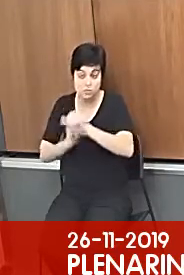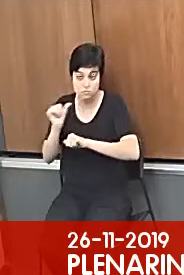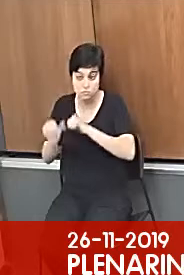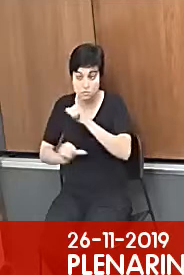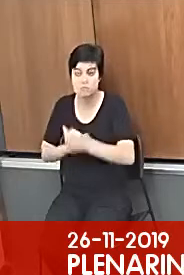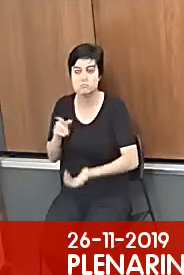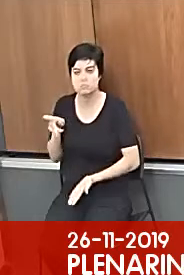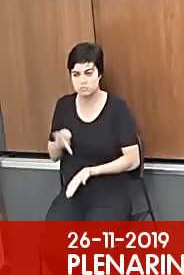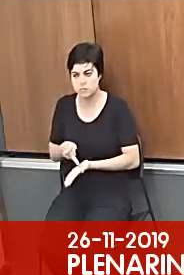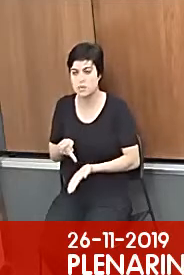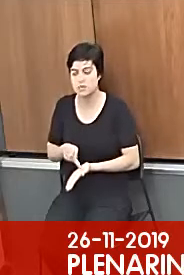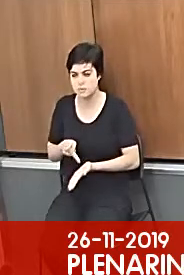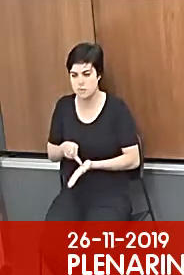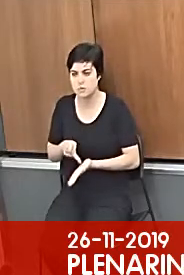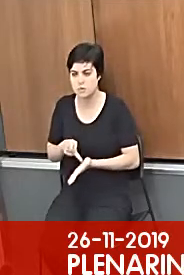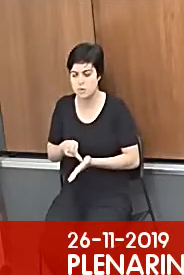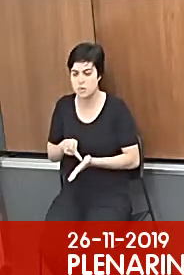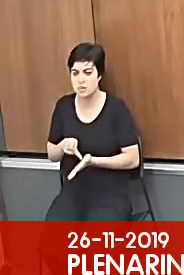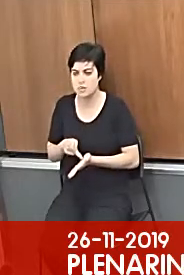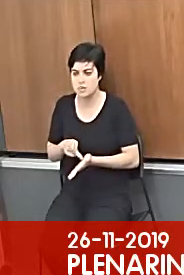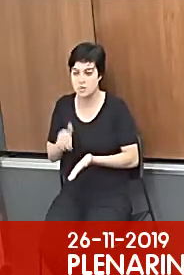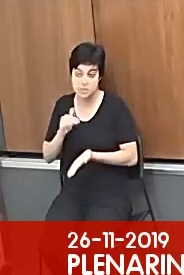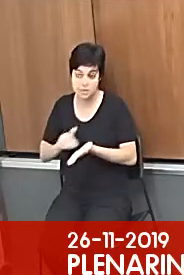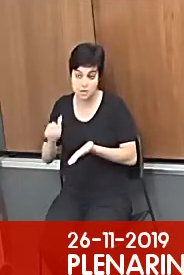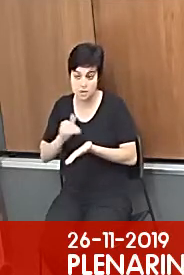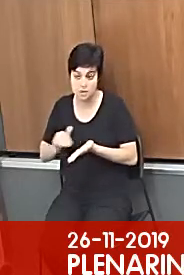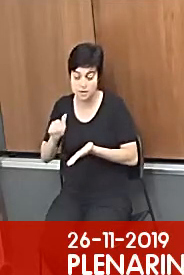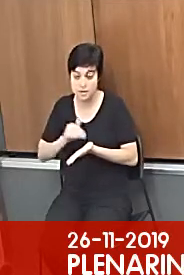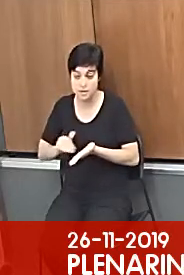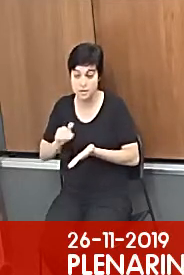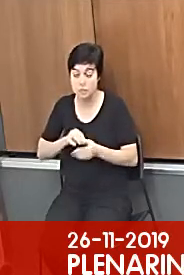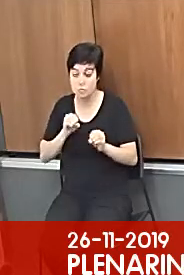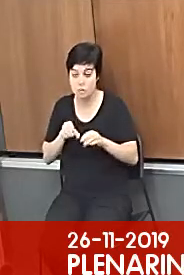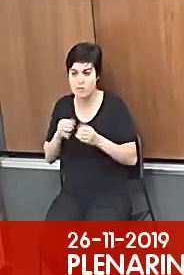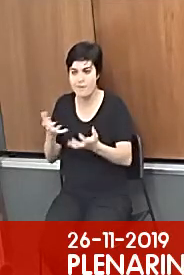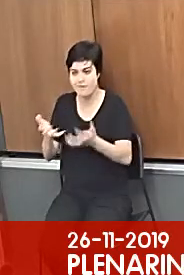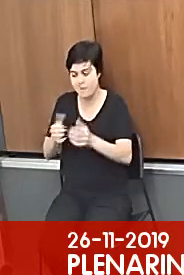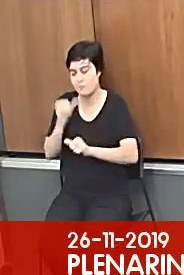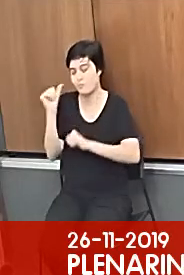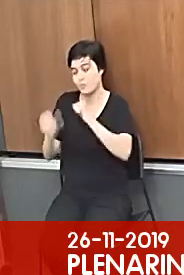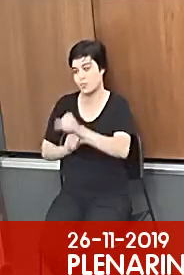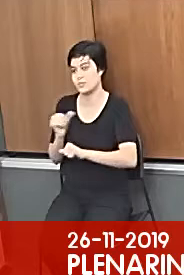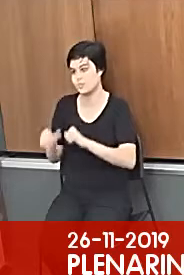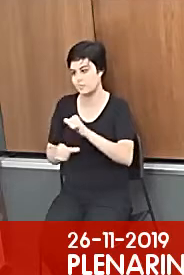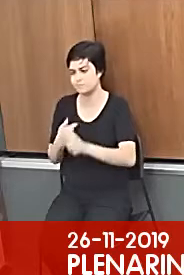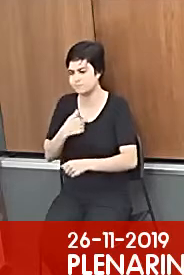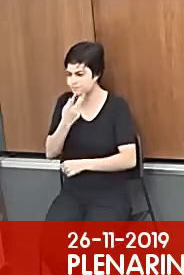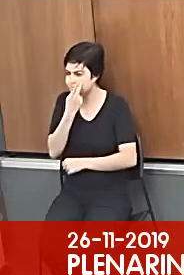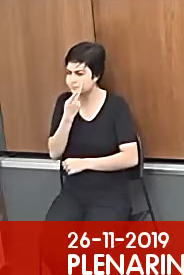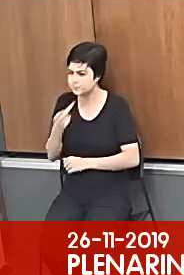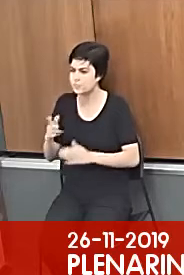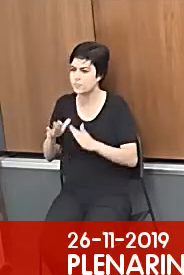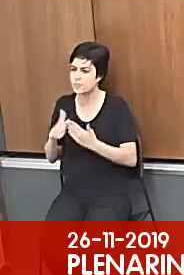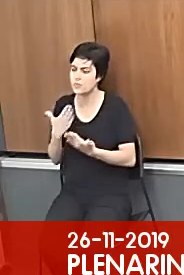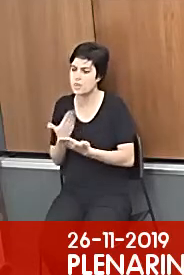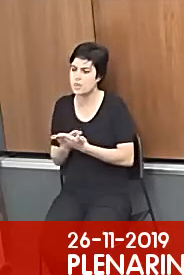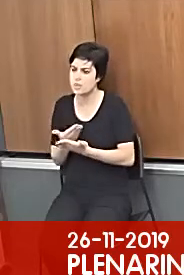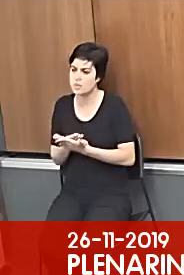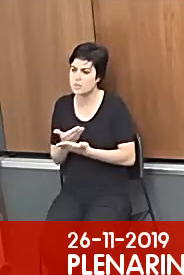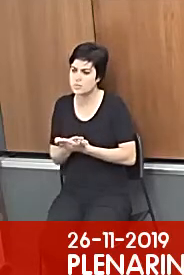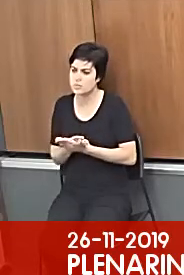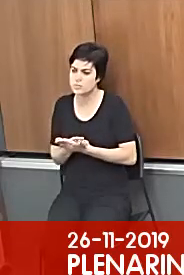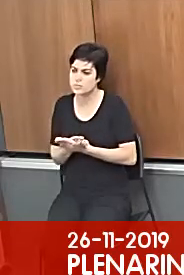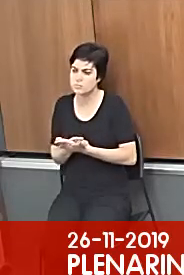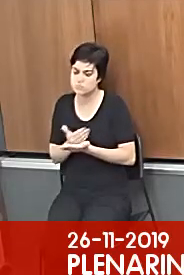A Secretaria de Educação está imbuída na mudança desse processo. Eu, quando visitei a escola desde